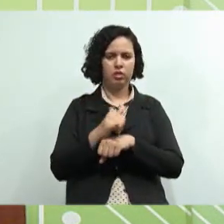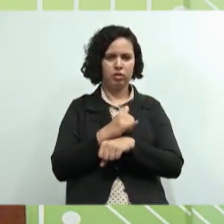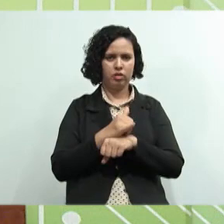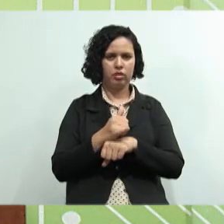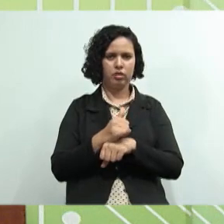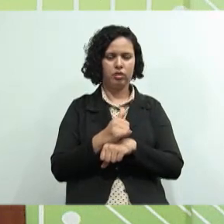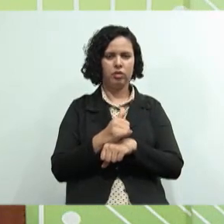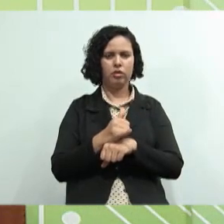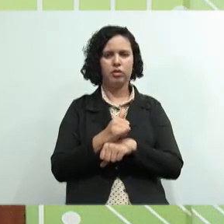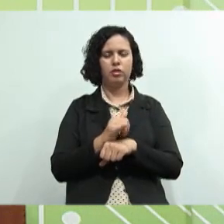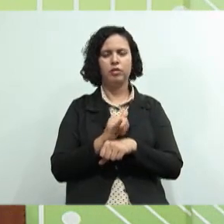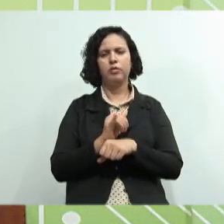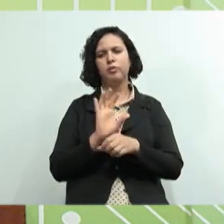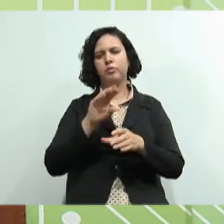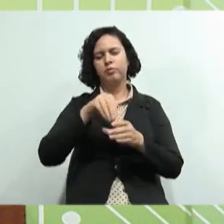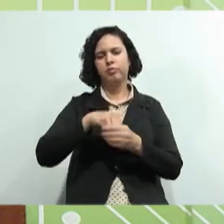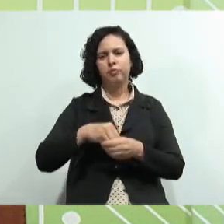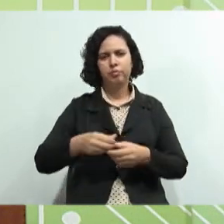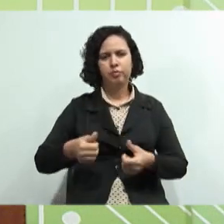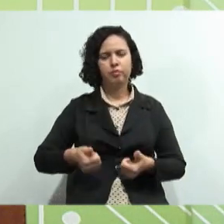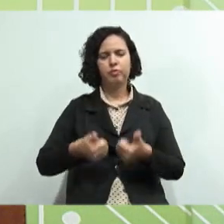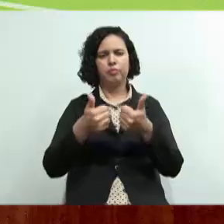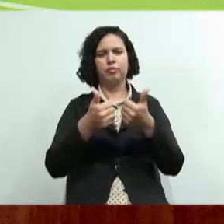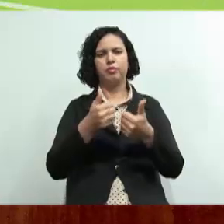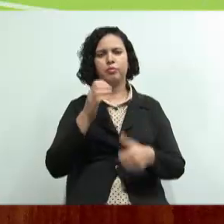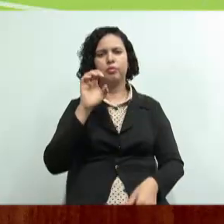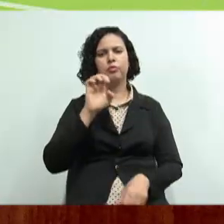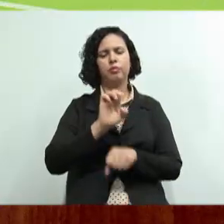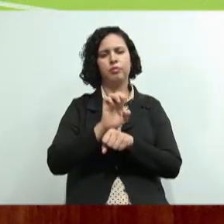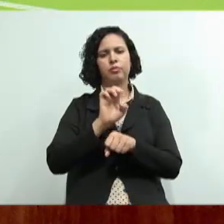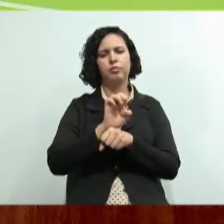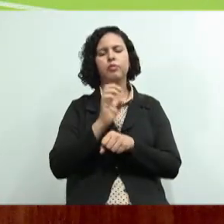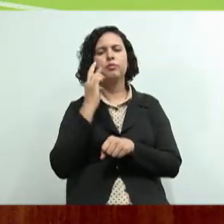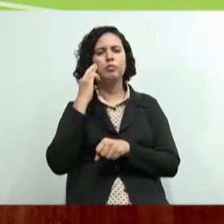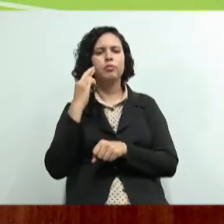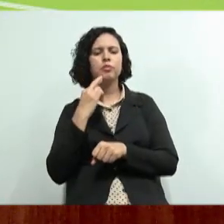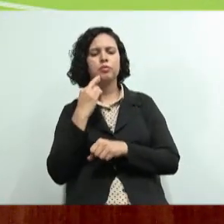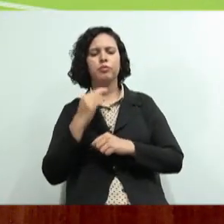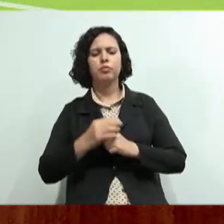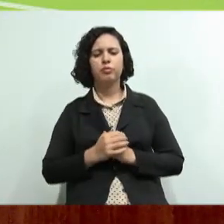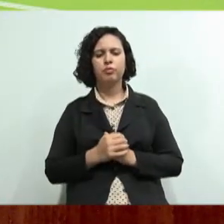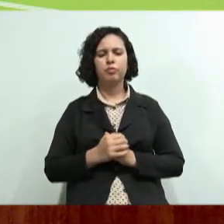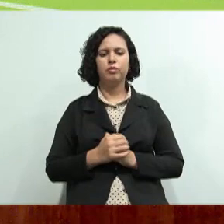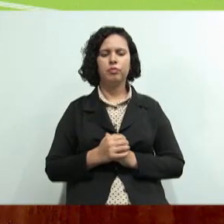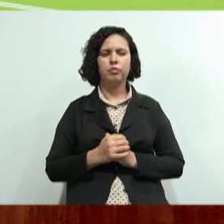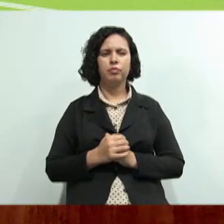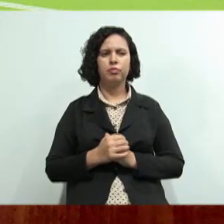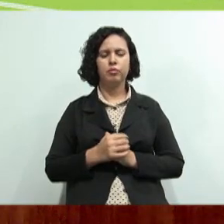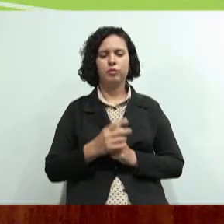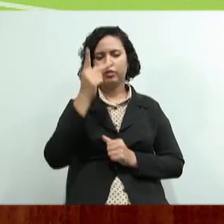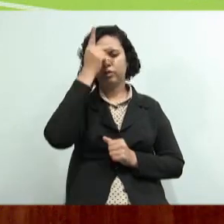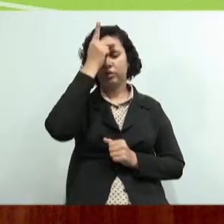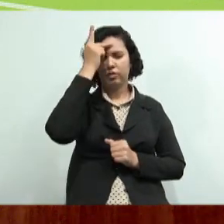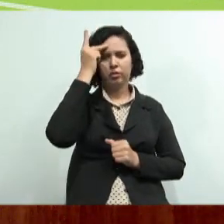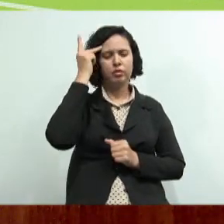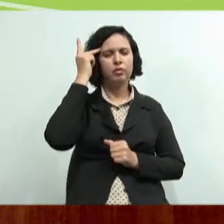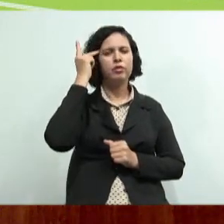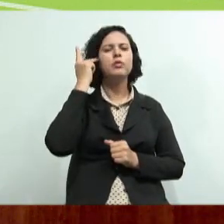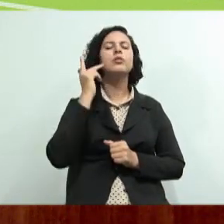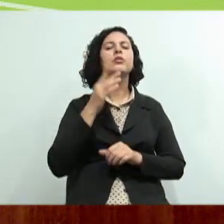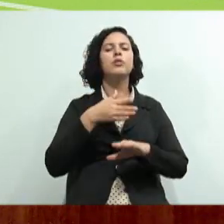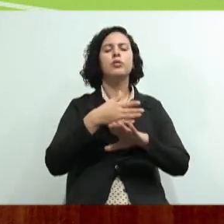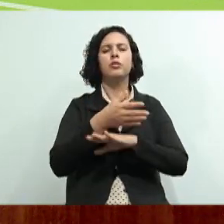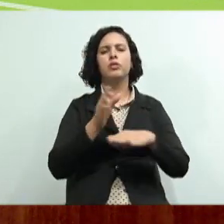da agricultura no nosso estado. E também, professora, se o pessoal topa ir nas feiras municipais